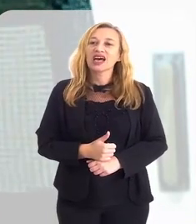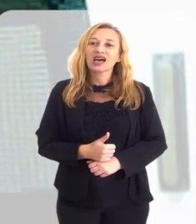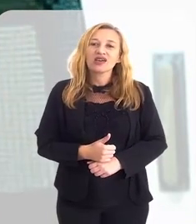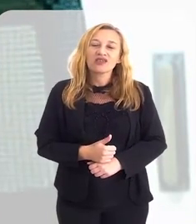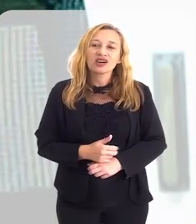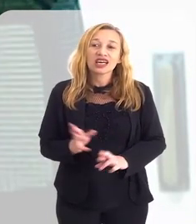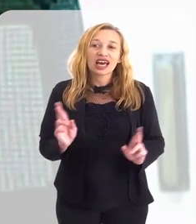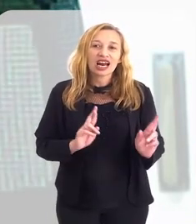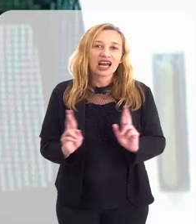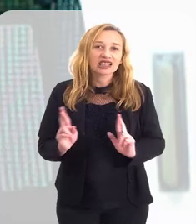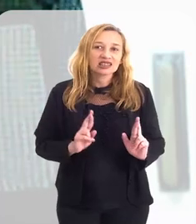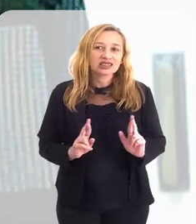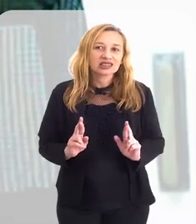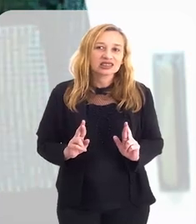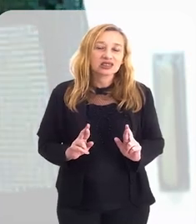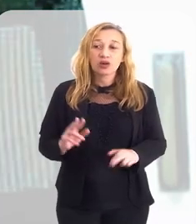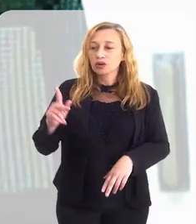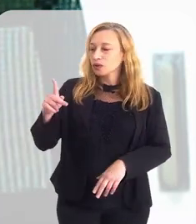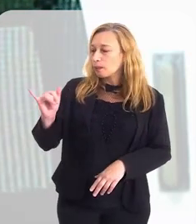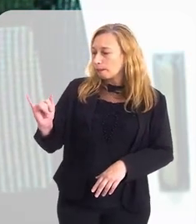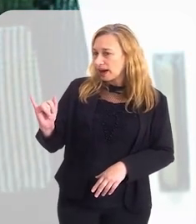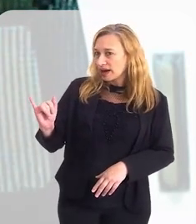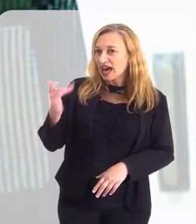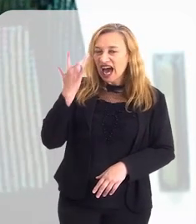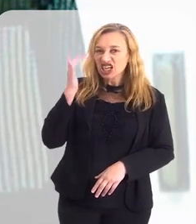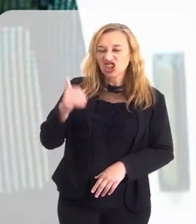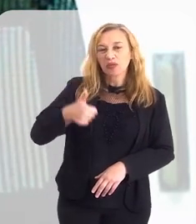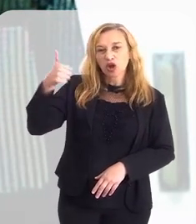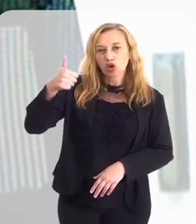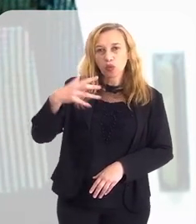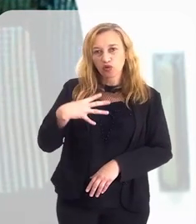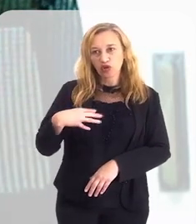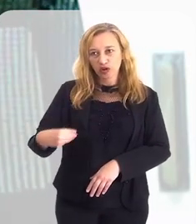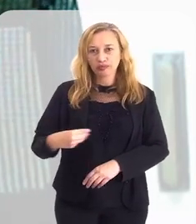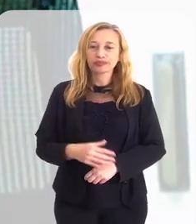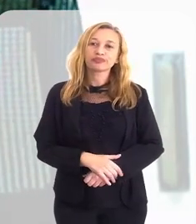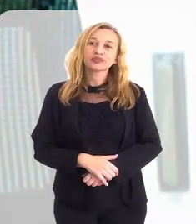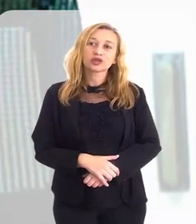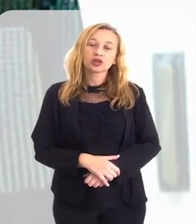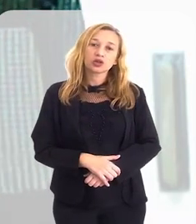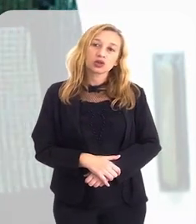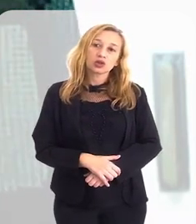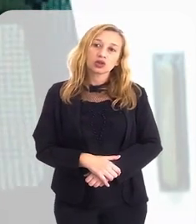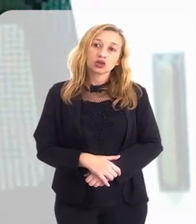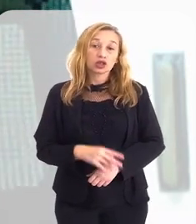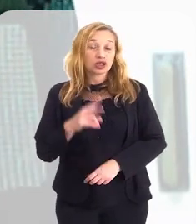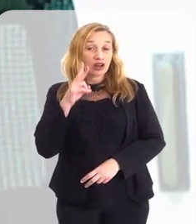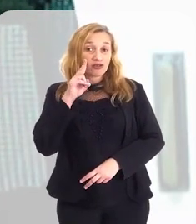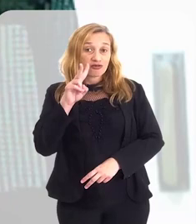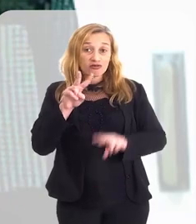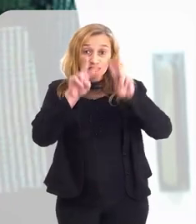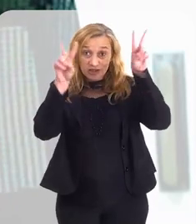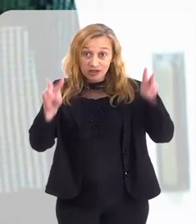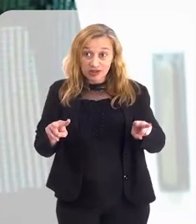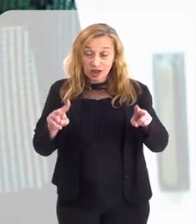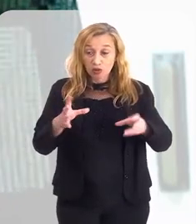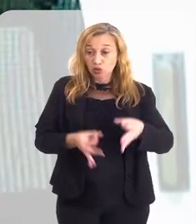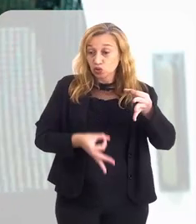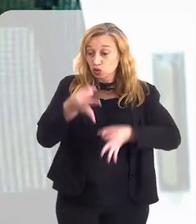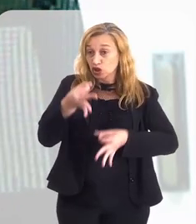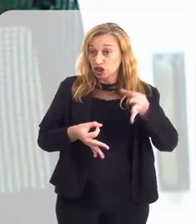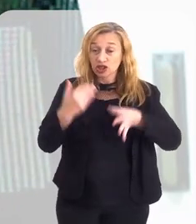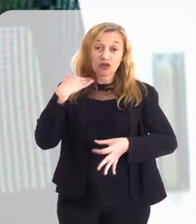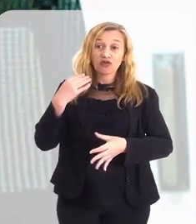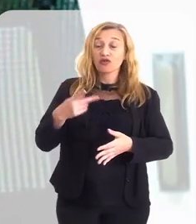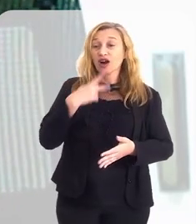da sua pergunta, tem a ver em relação ao que o pai acha o que é melhor para o filho, né? Bom, do ponto de vista jurídico, estou dizendo